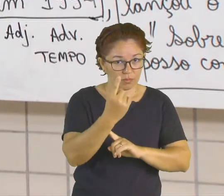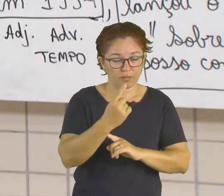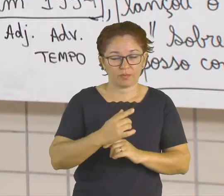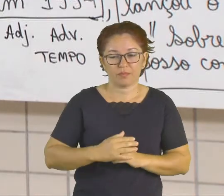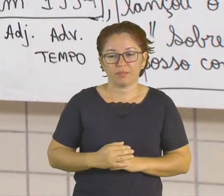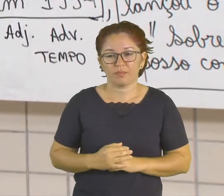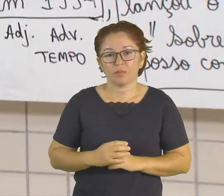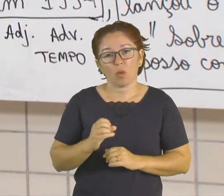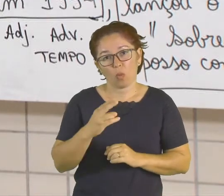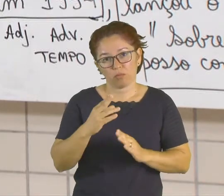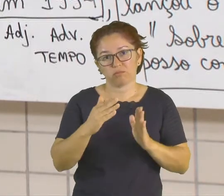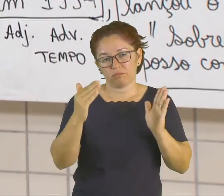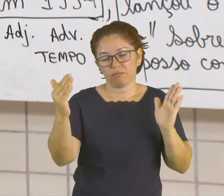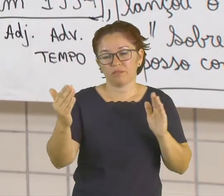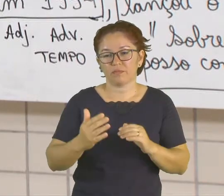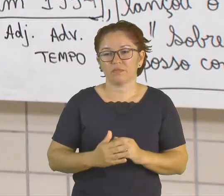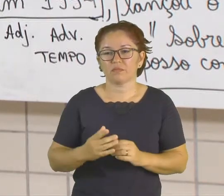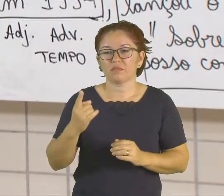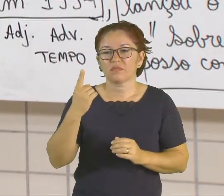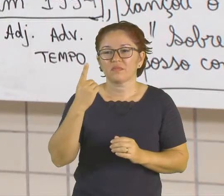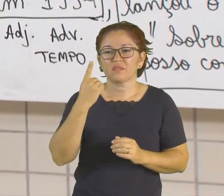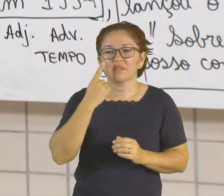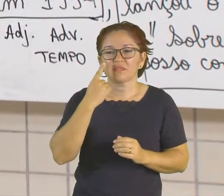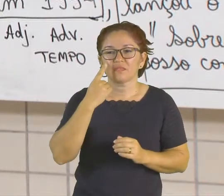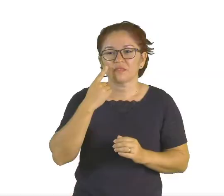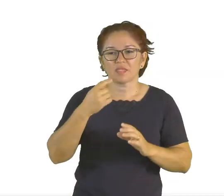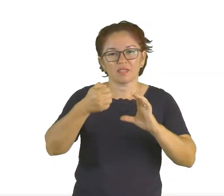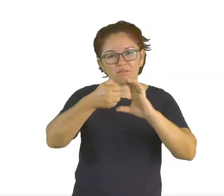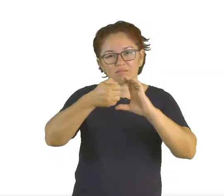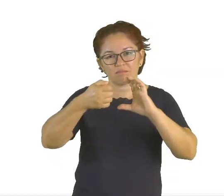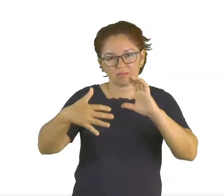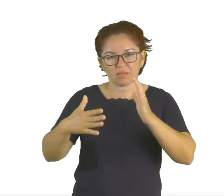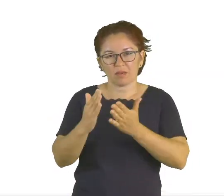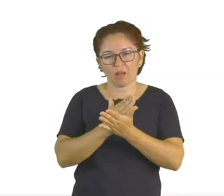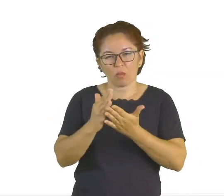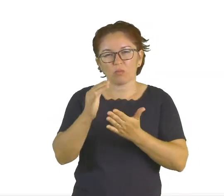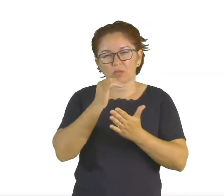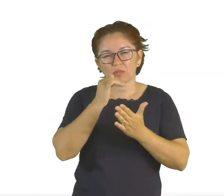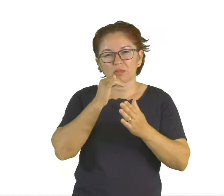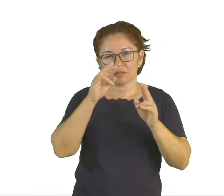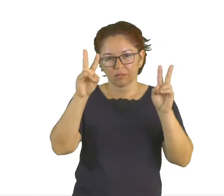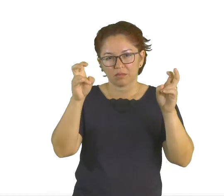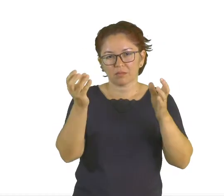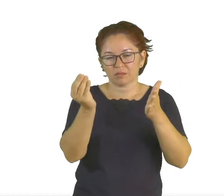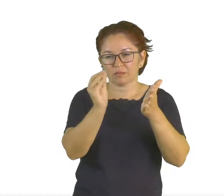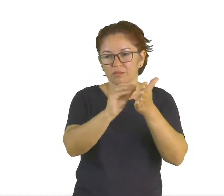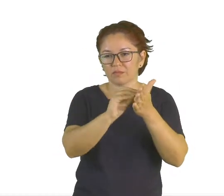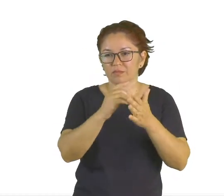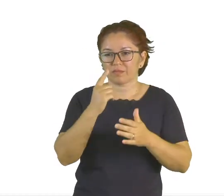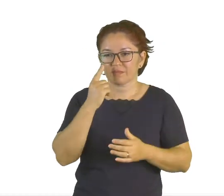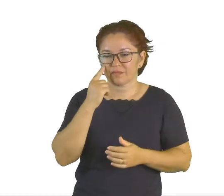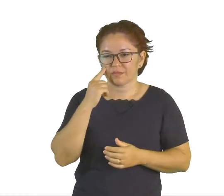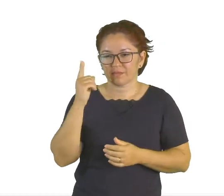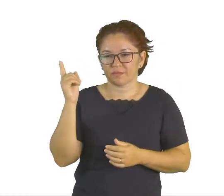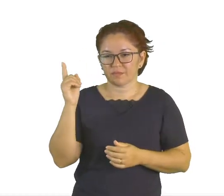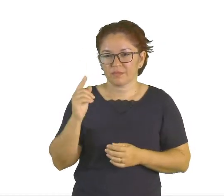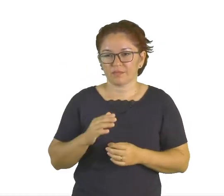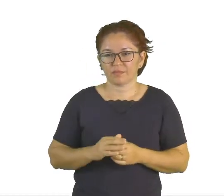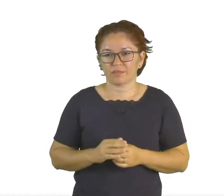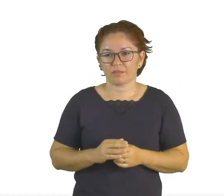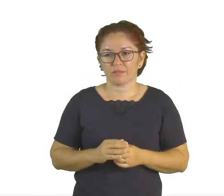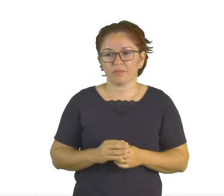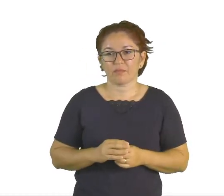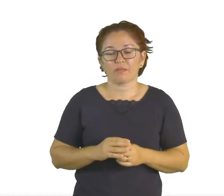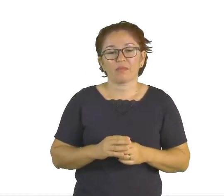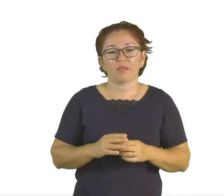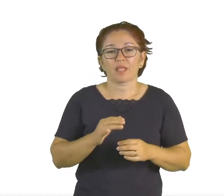Vamos ver alguns casos do emprego das aspas? Então vejam aí. Como eu disse no início, ela é usada